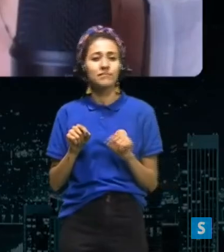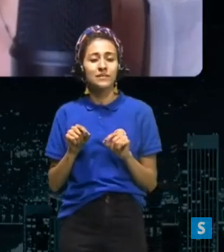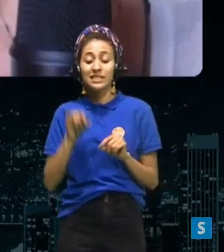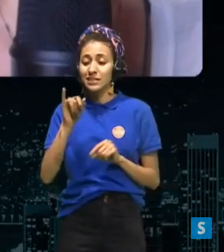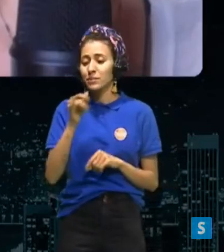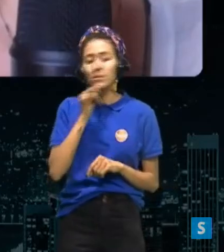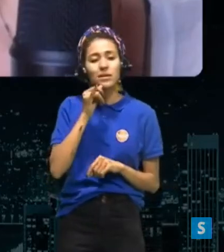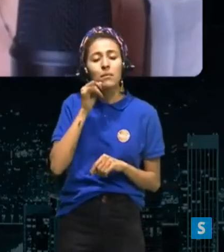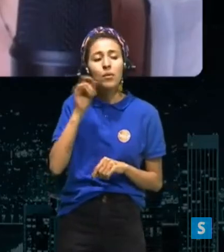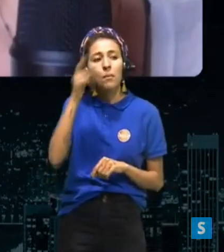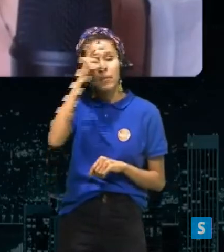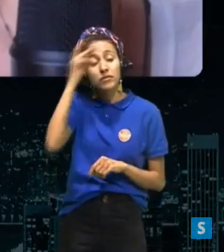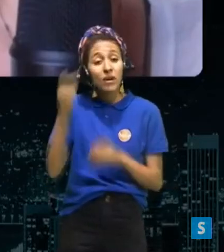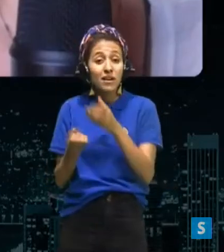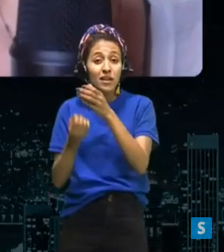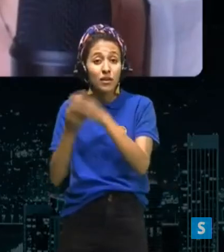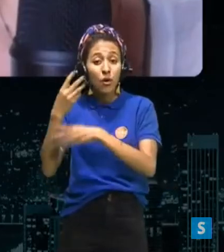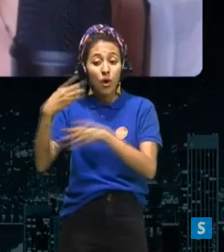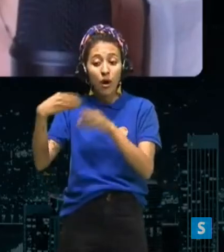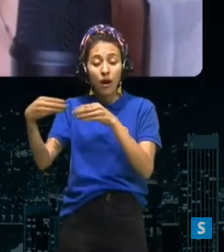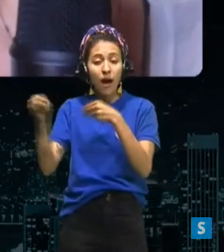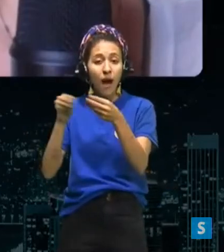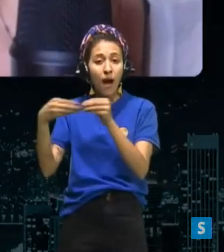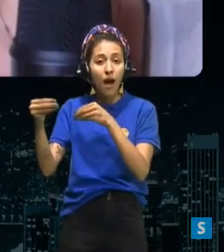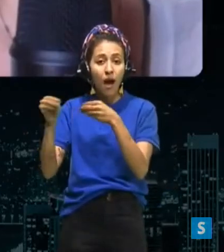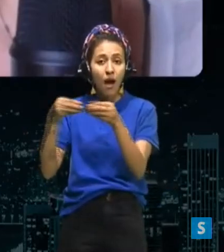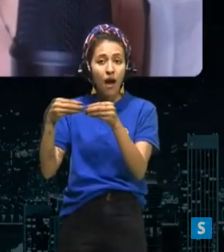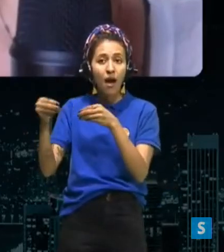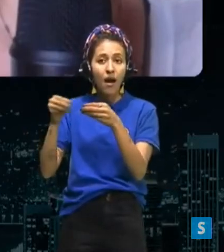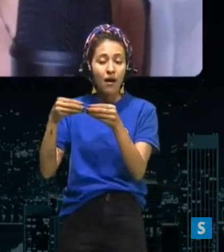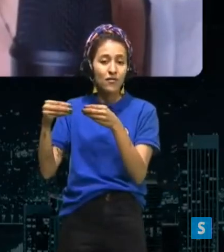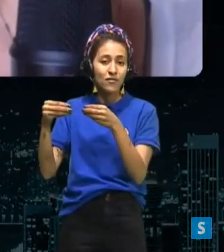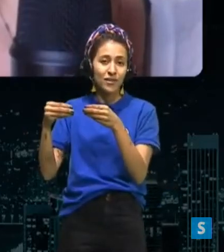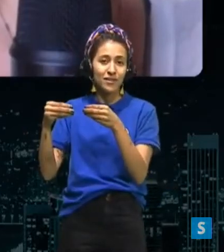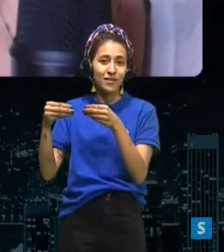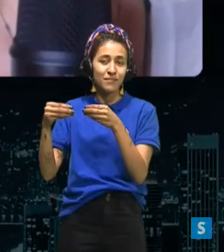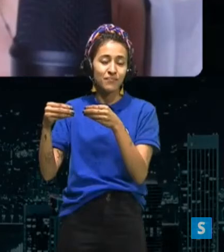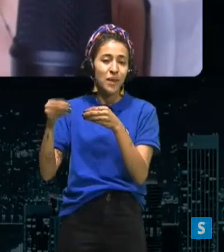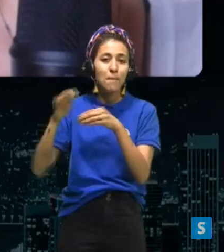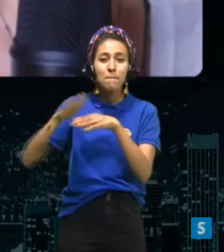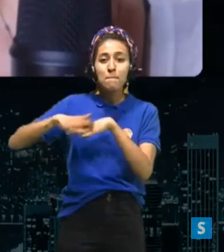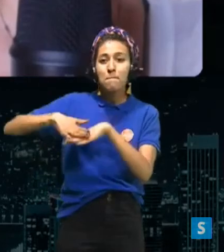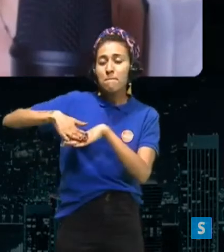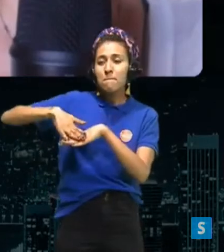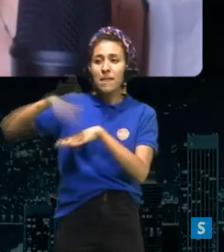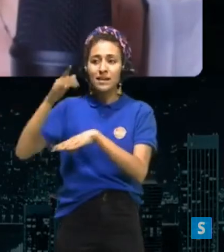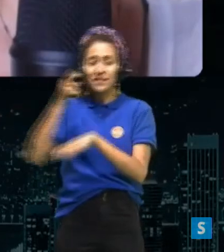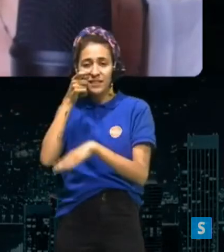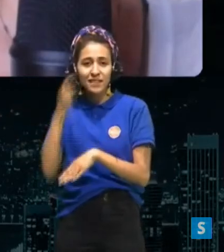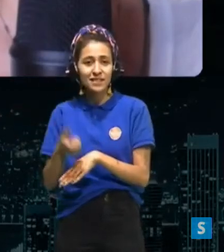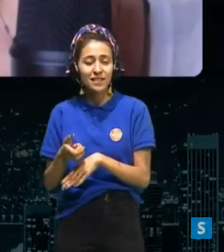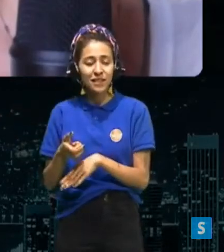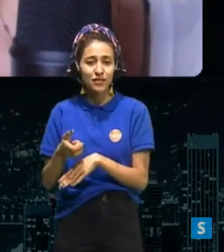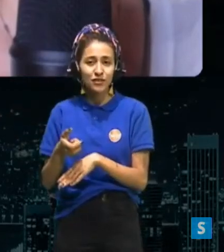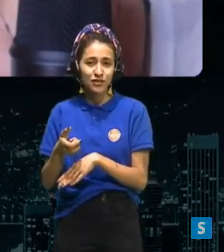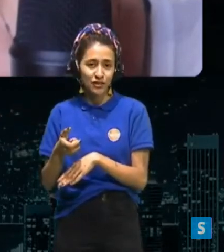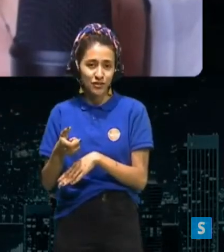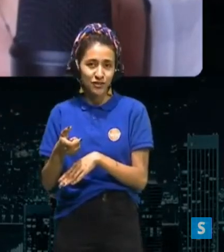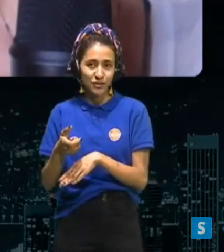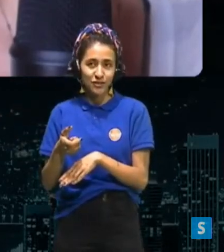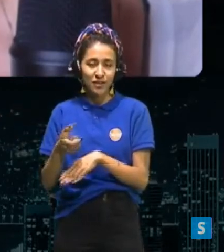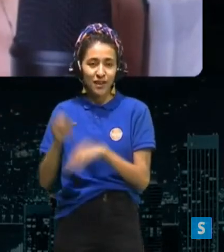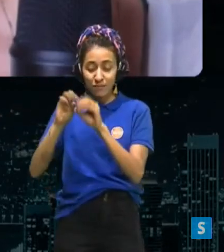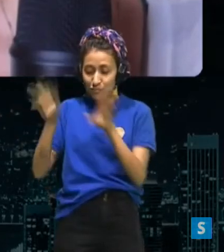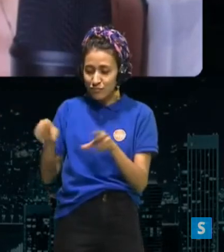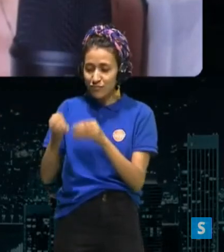garrafinha de água mais Atrativa tem uma empresa chamada couve é fantástica 71 um produto